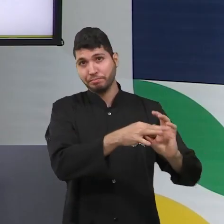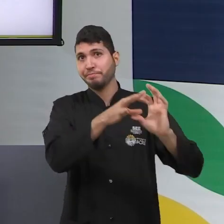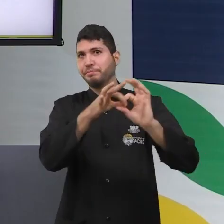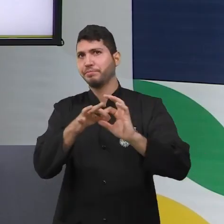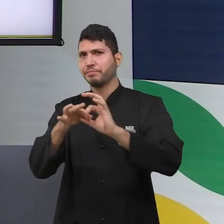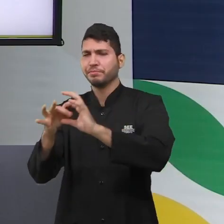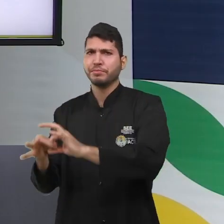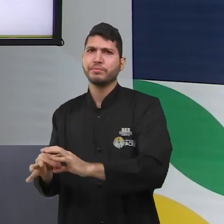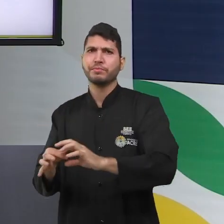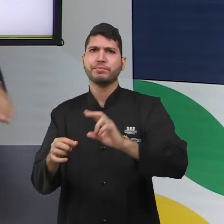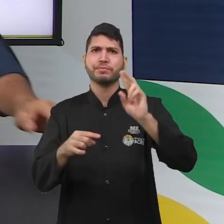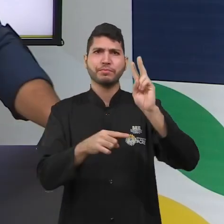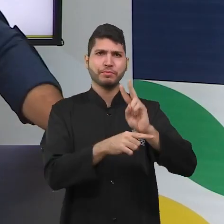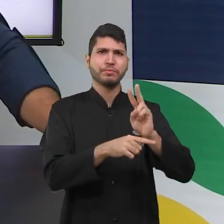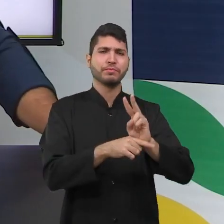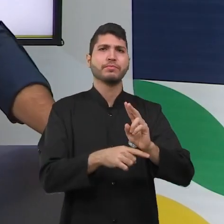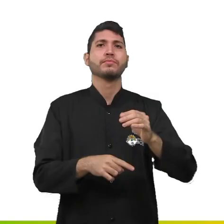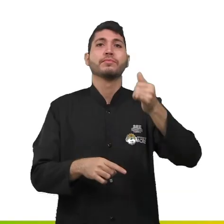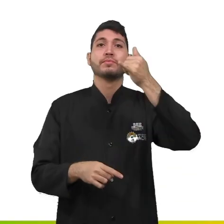evitar que aconteça, tá bom?